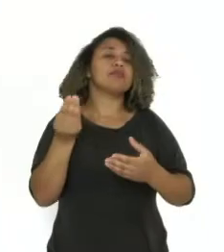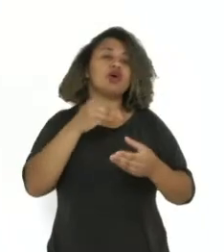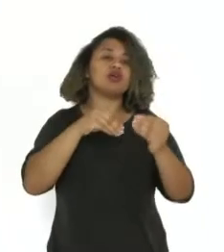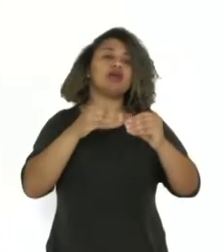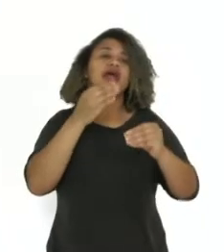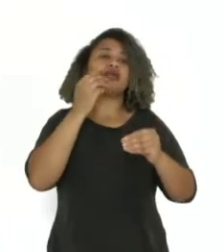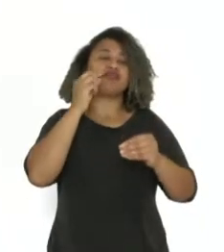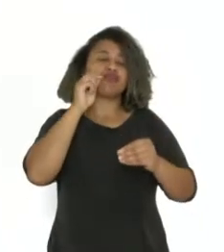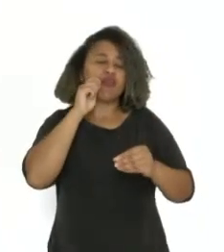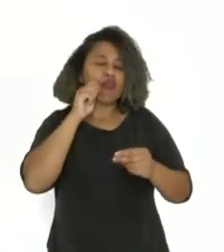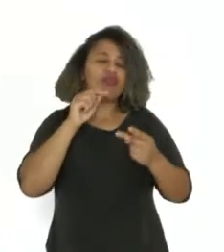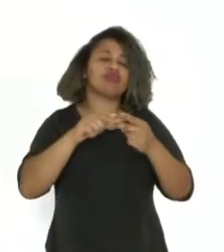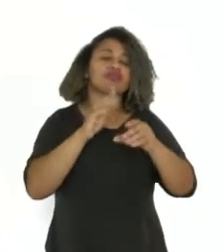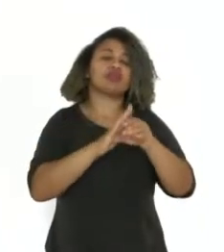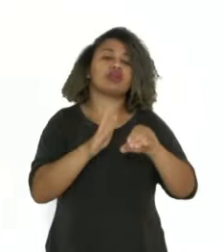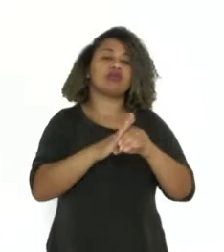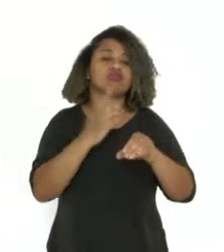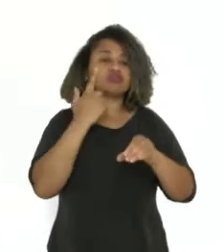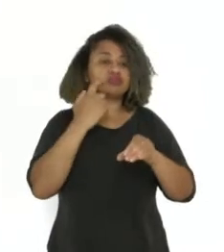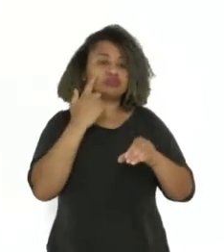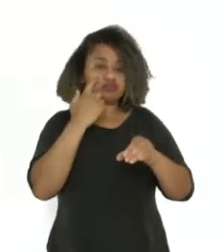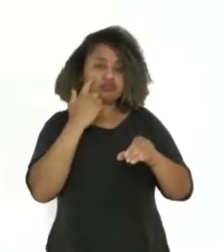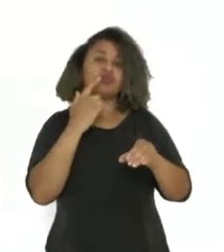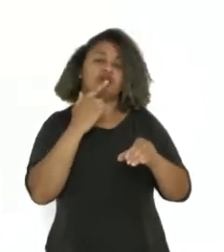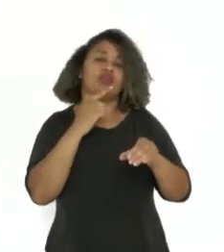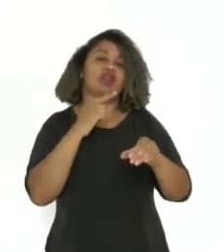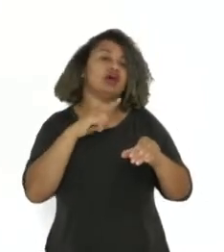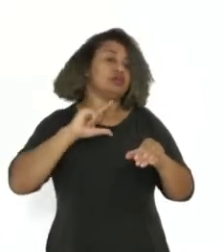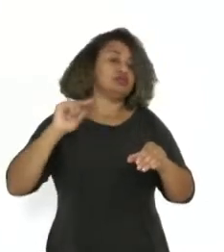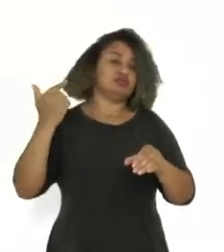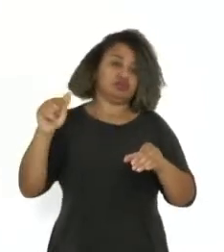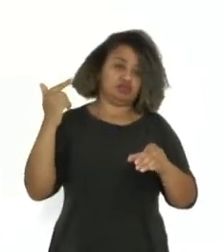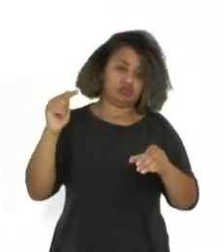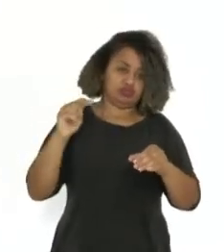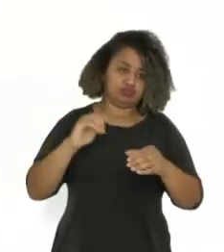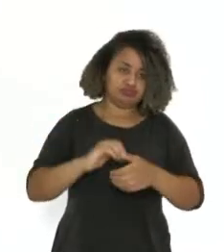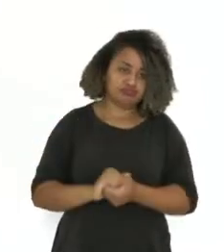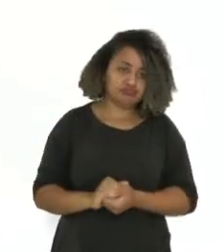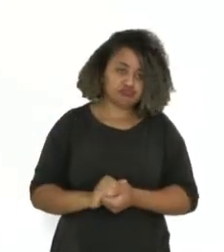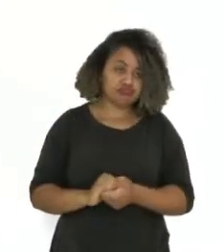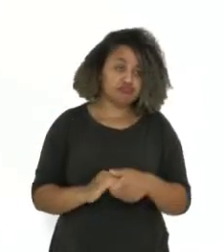colonização. Evidentemente, o ceviche é uma fusão de culturas